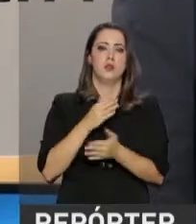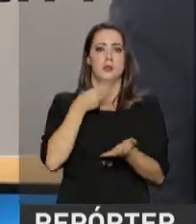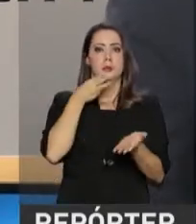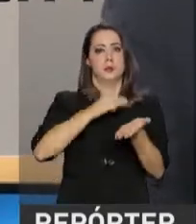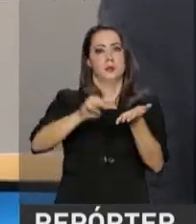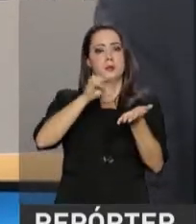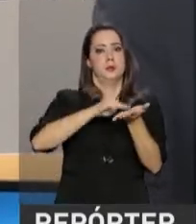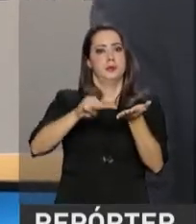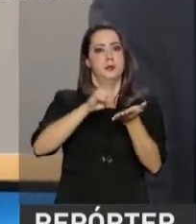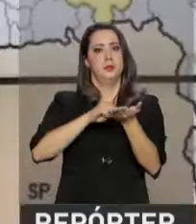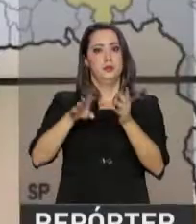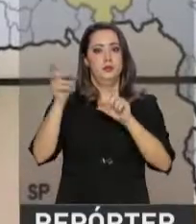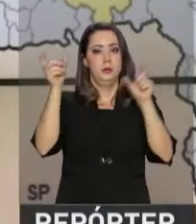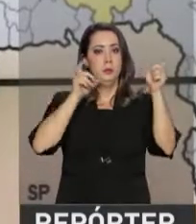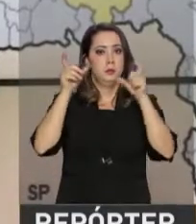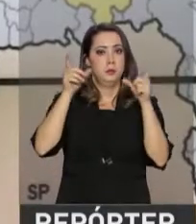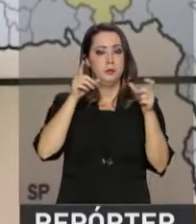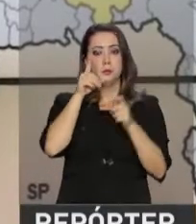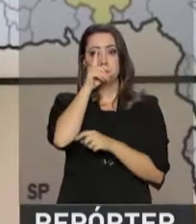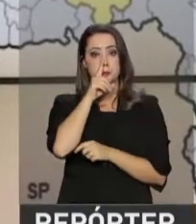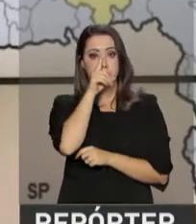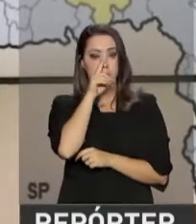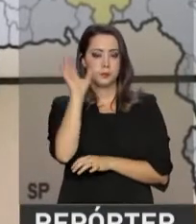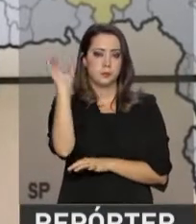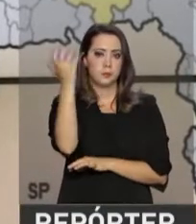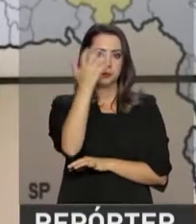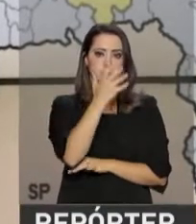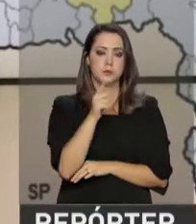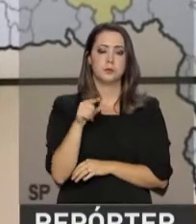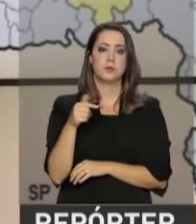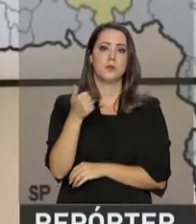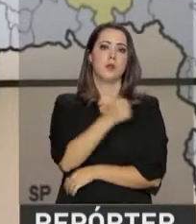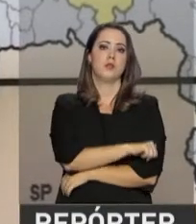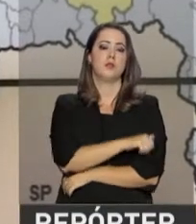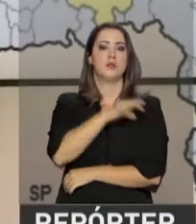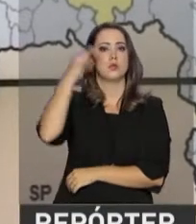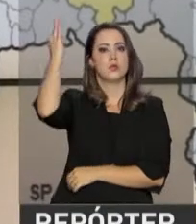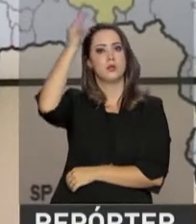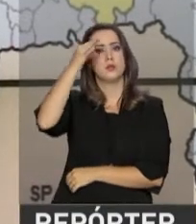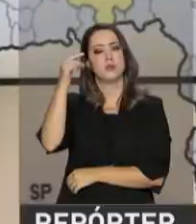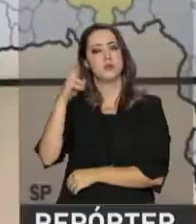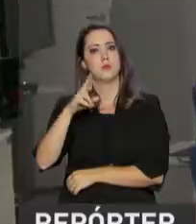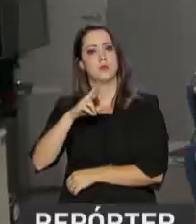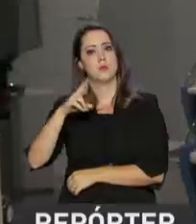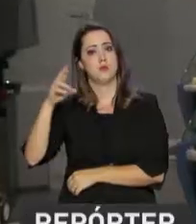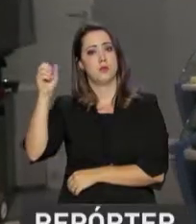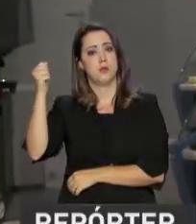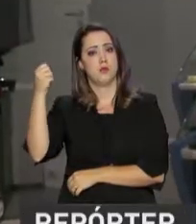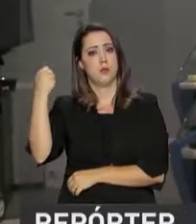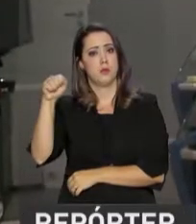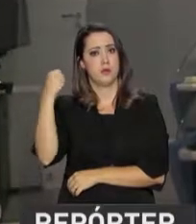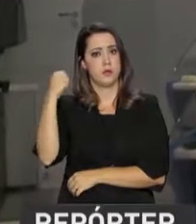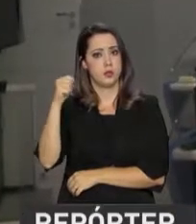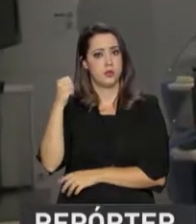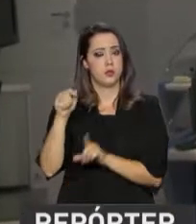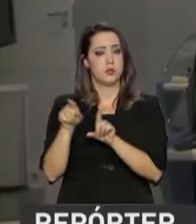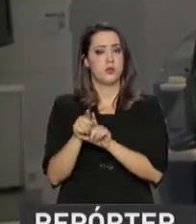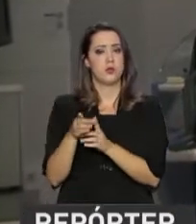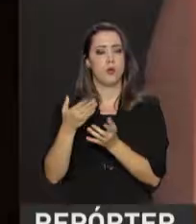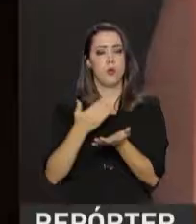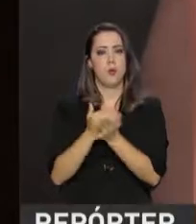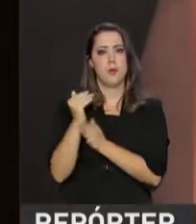desastre natural a partir desta segunda-feira e rio de janeiro espírito santo rio grande do sul começam a receber via